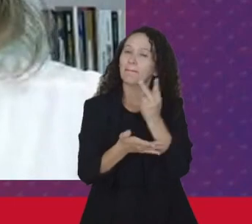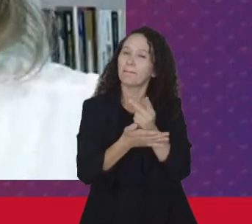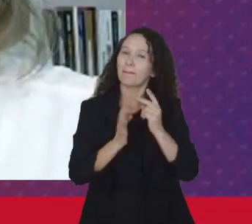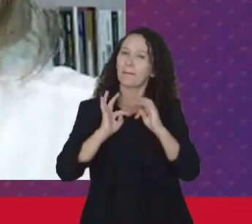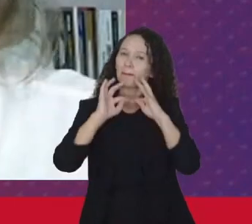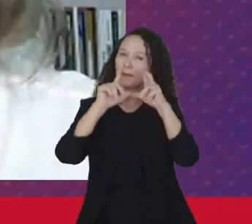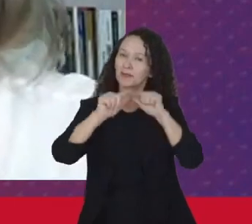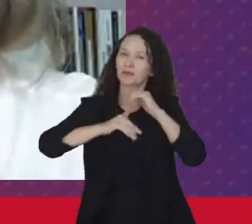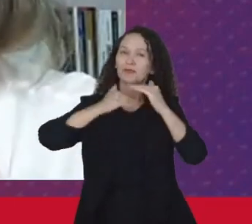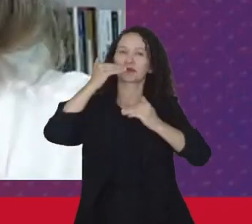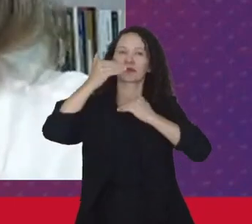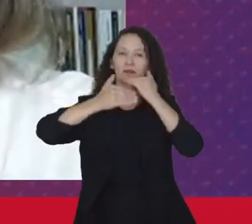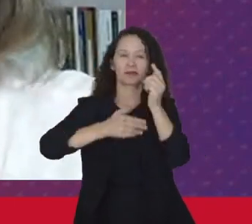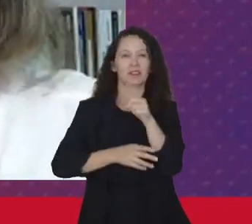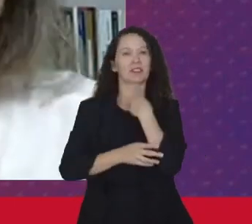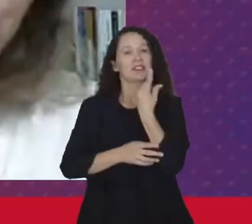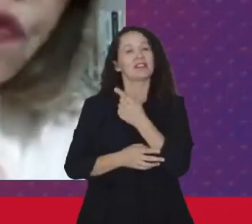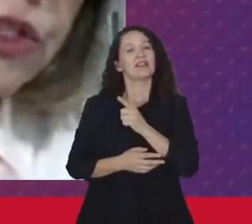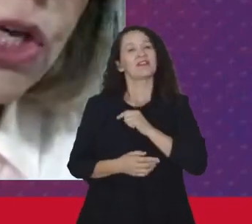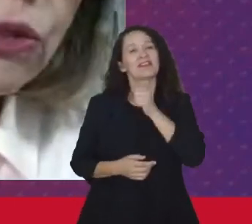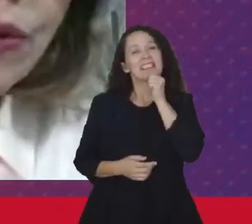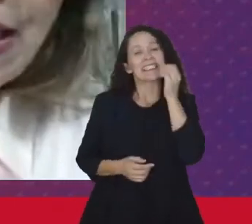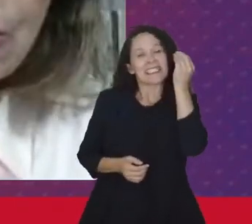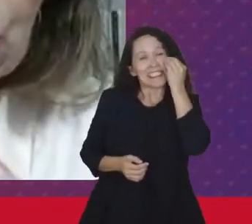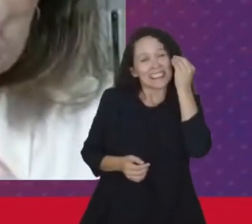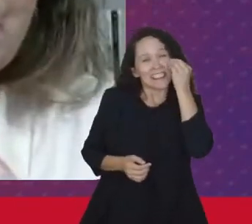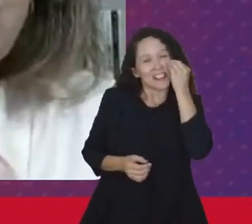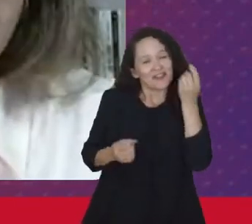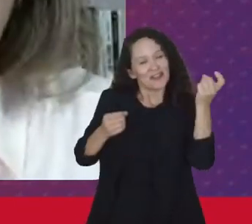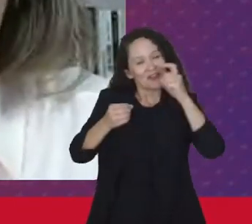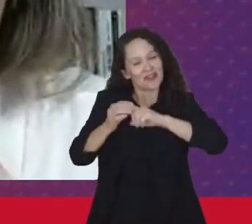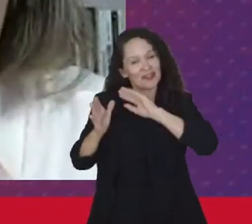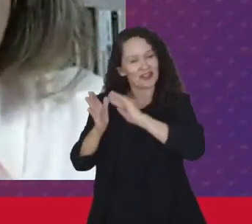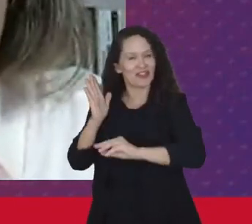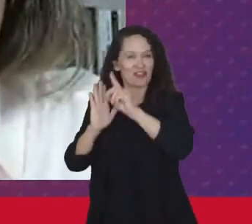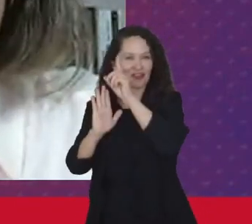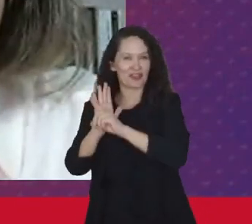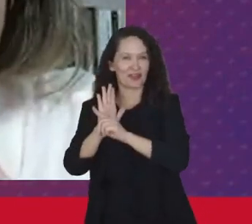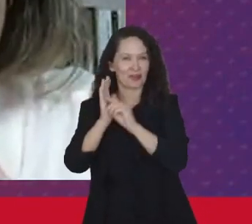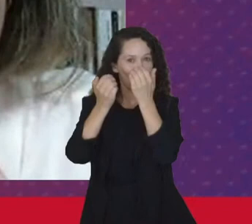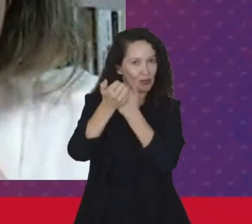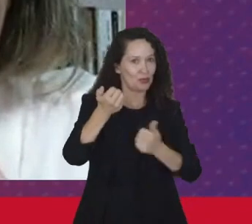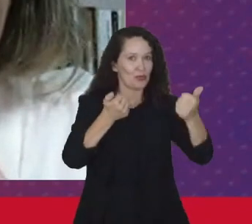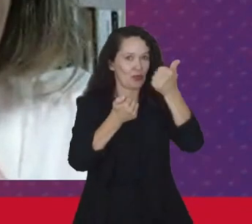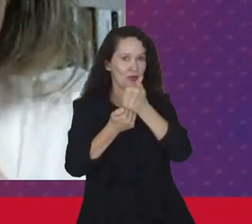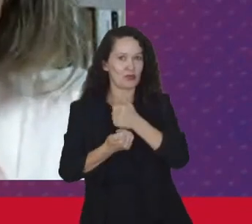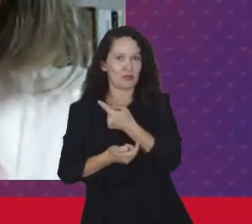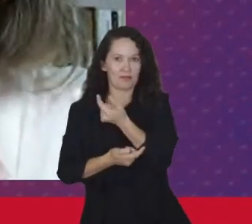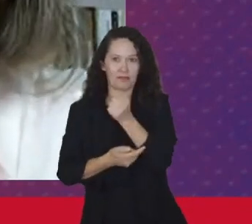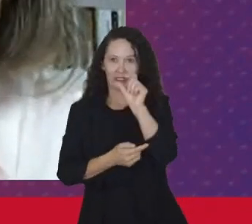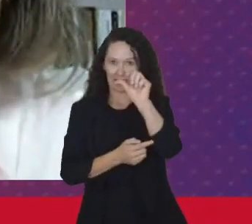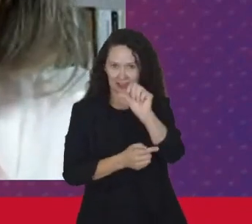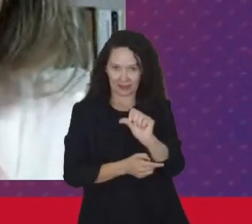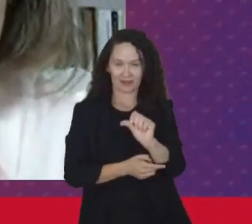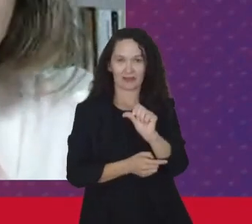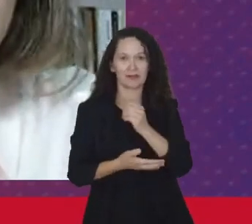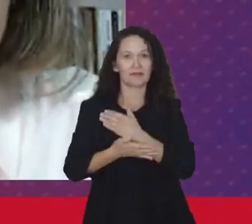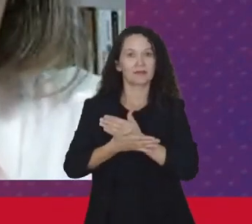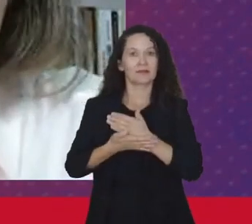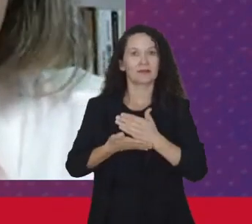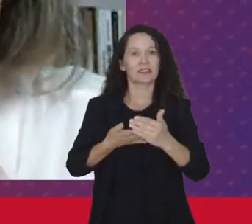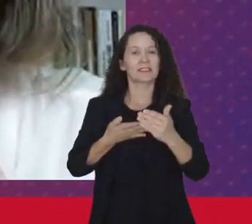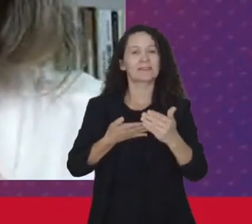todos esses avanços, nós vamos ter tentativas de retrocesso. Desde o golpe de 2016, começou